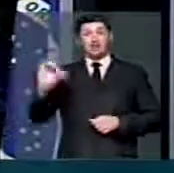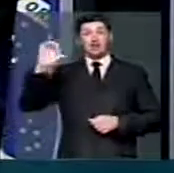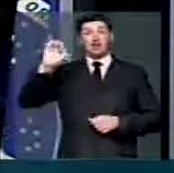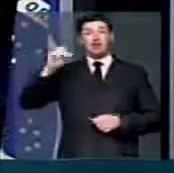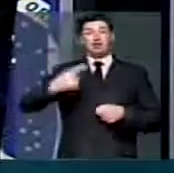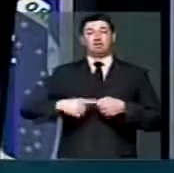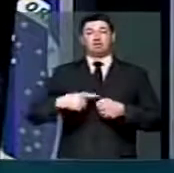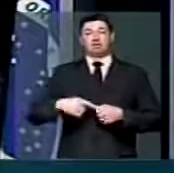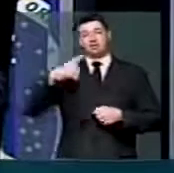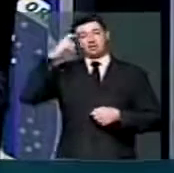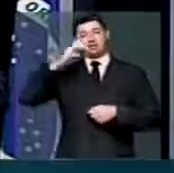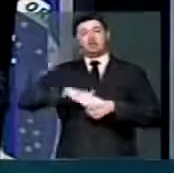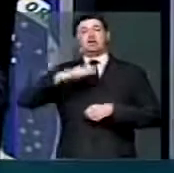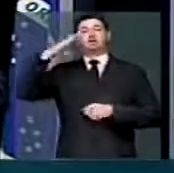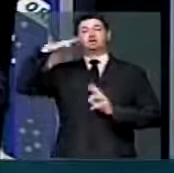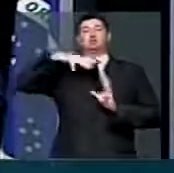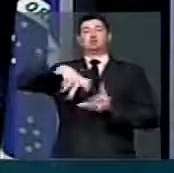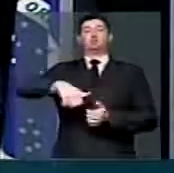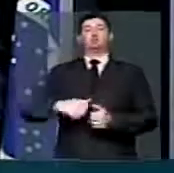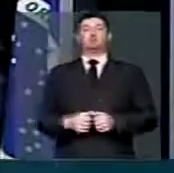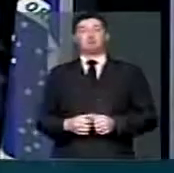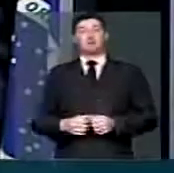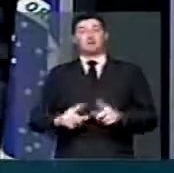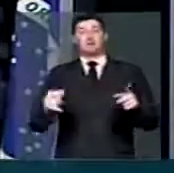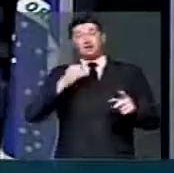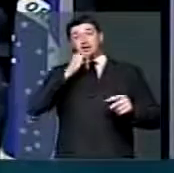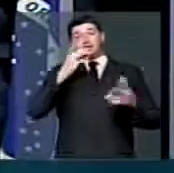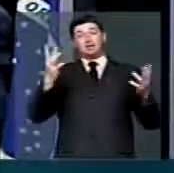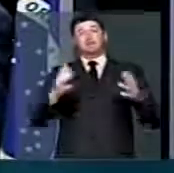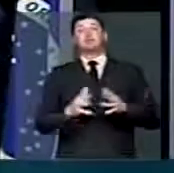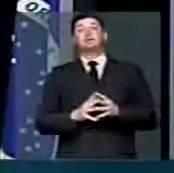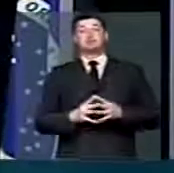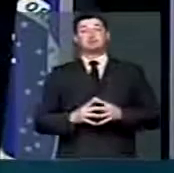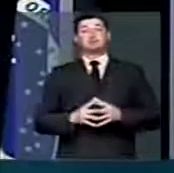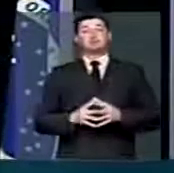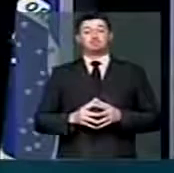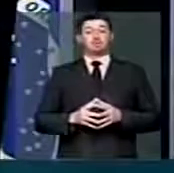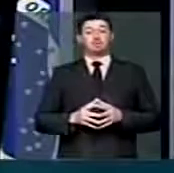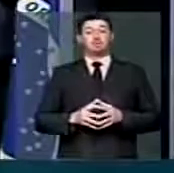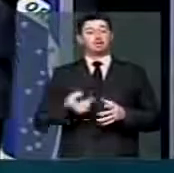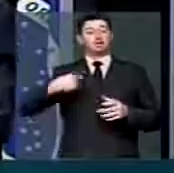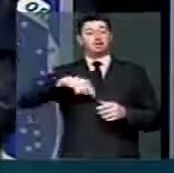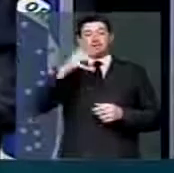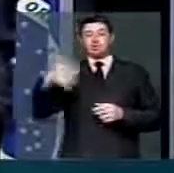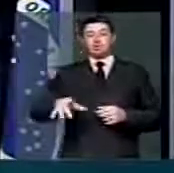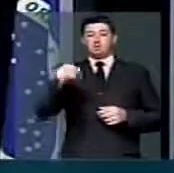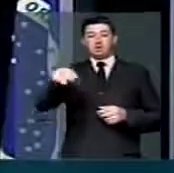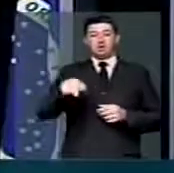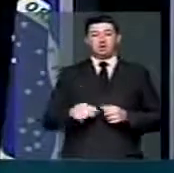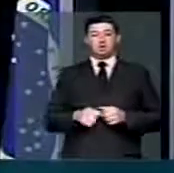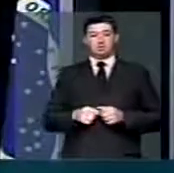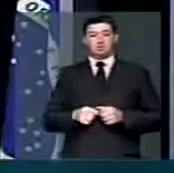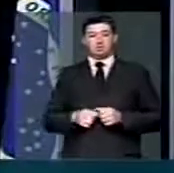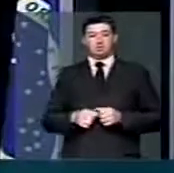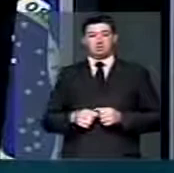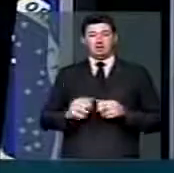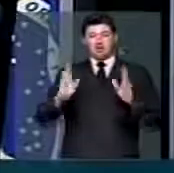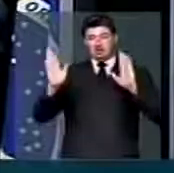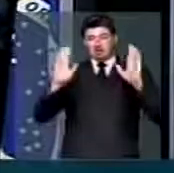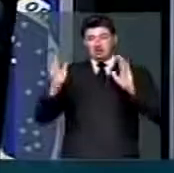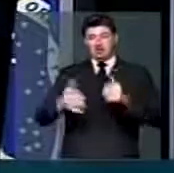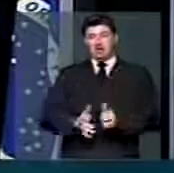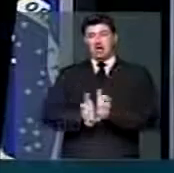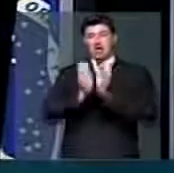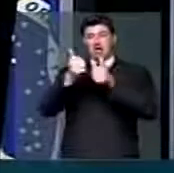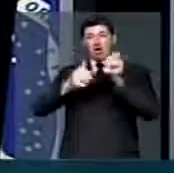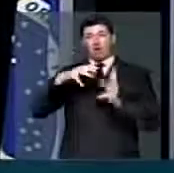9ª cidade mais violenta do mundo. Infelizmente, nós não queríamos que na Copa, no país que